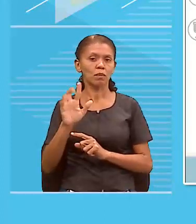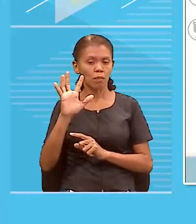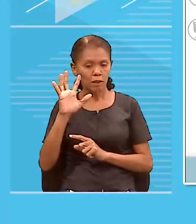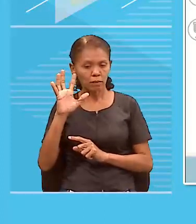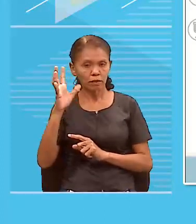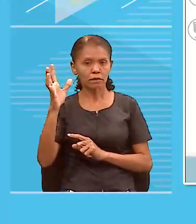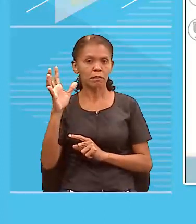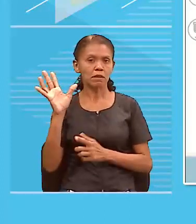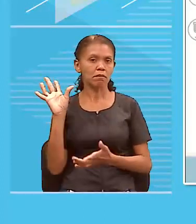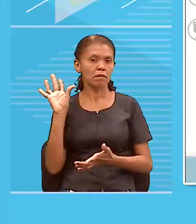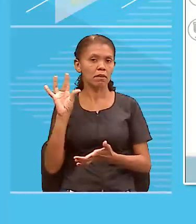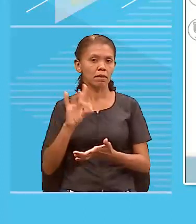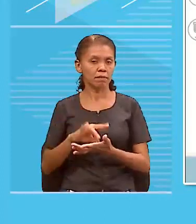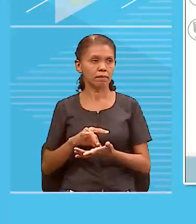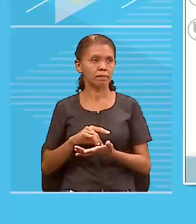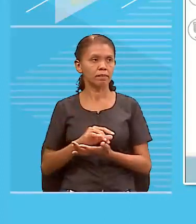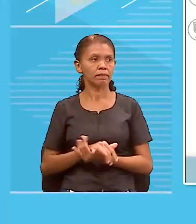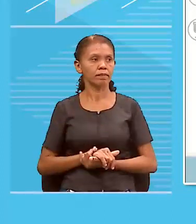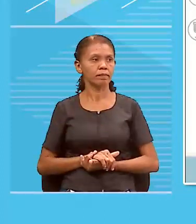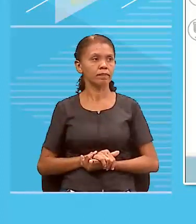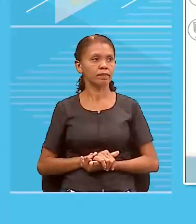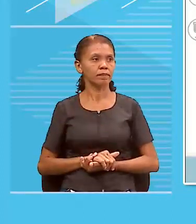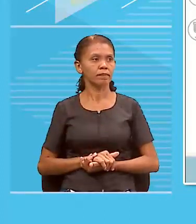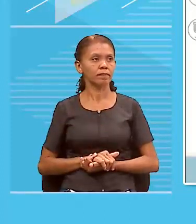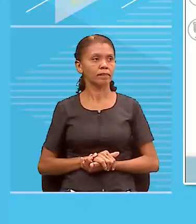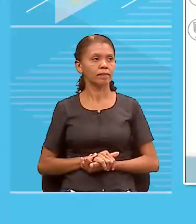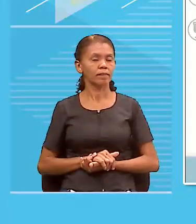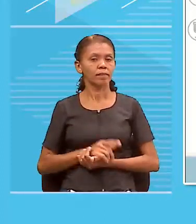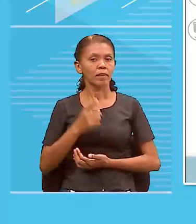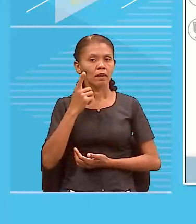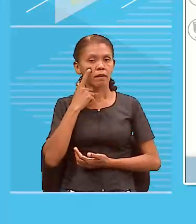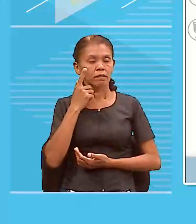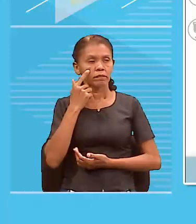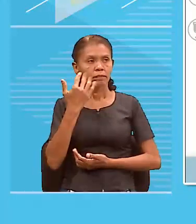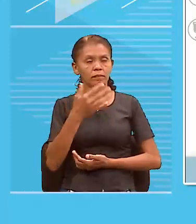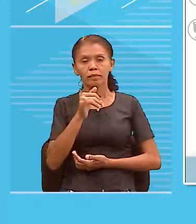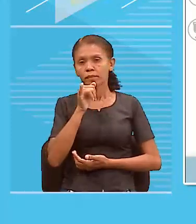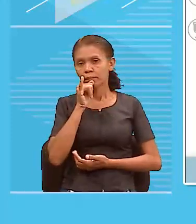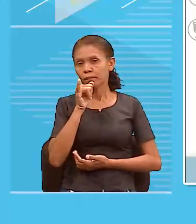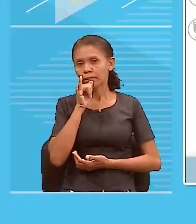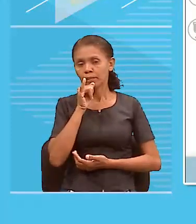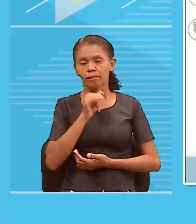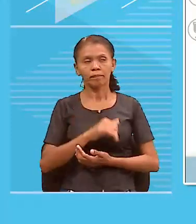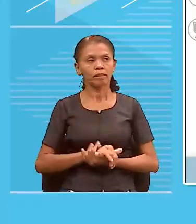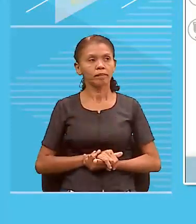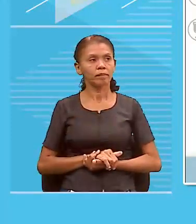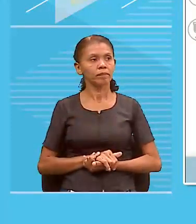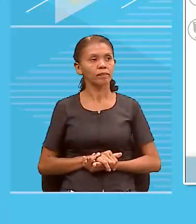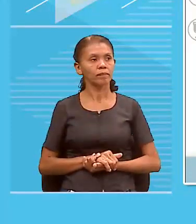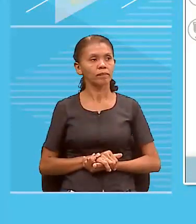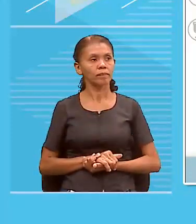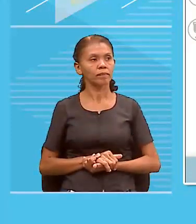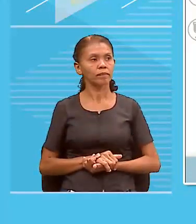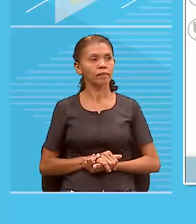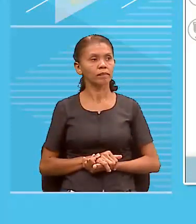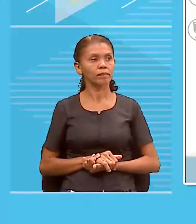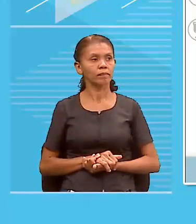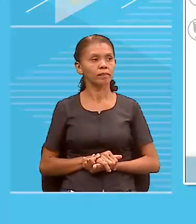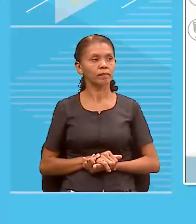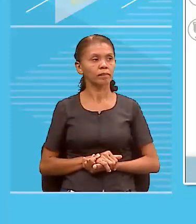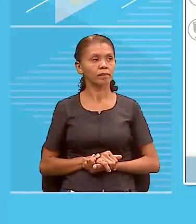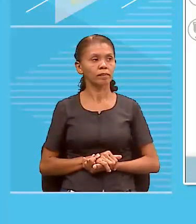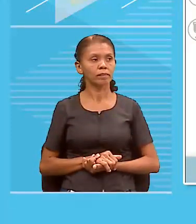i i está na fi eu